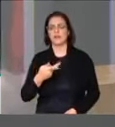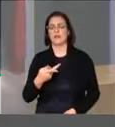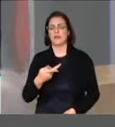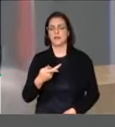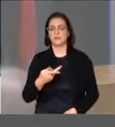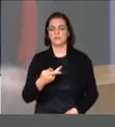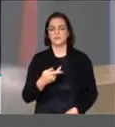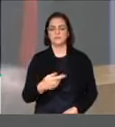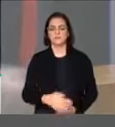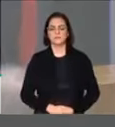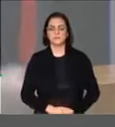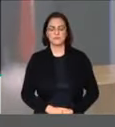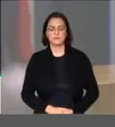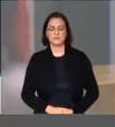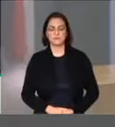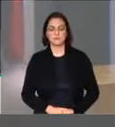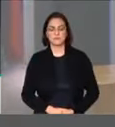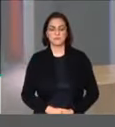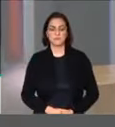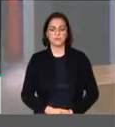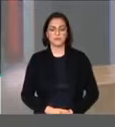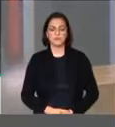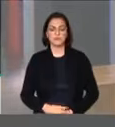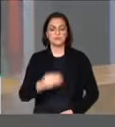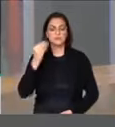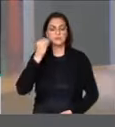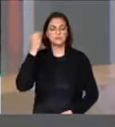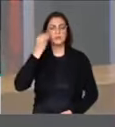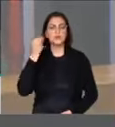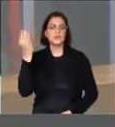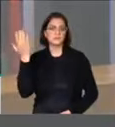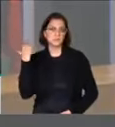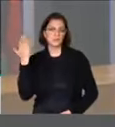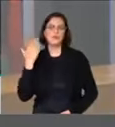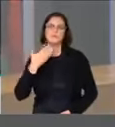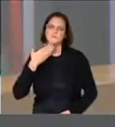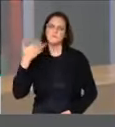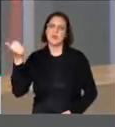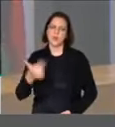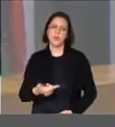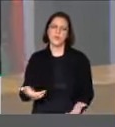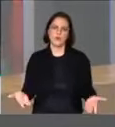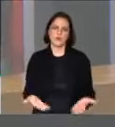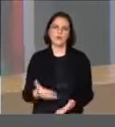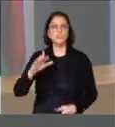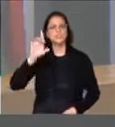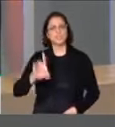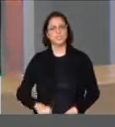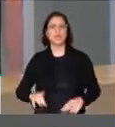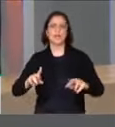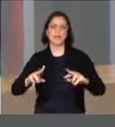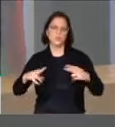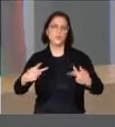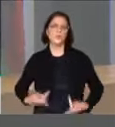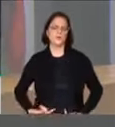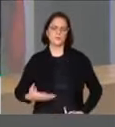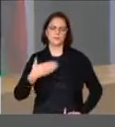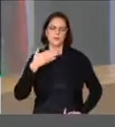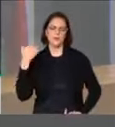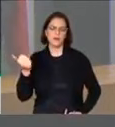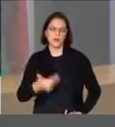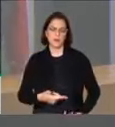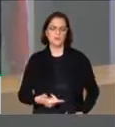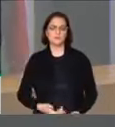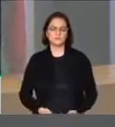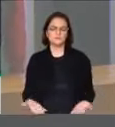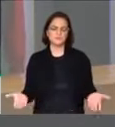melhores nesta casa, em que a pauta dos direitos humanos tinha prioridade. O Brasil sem homofobia era a parceria do Executivo